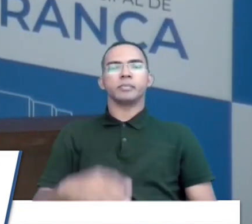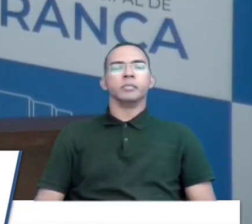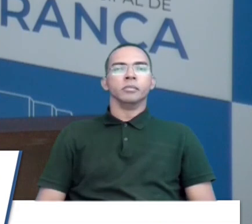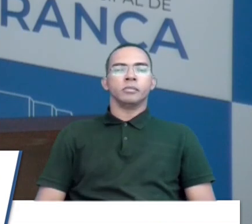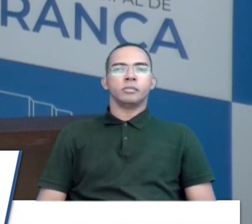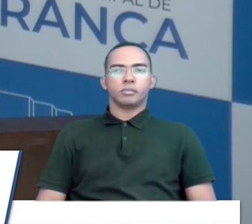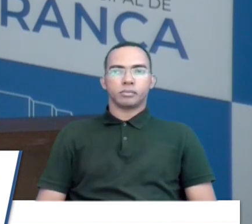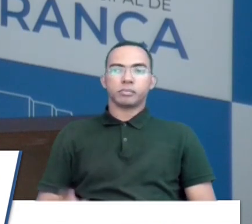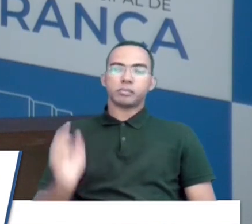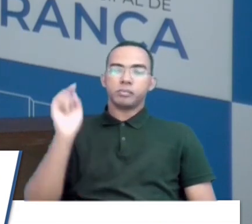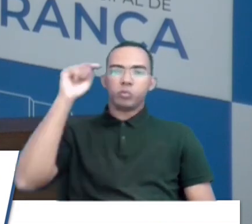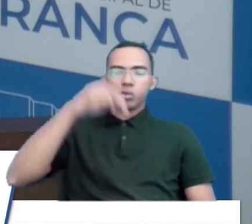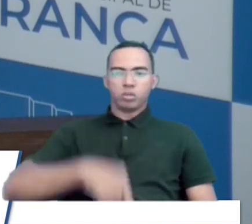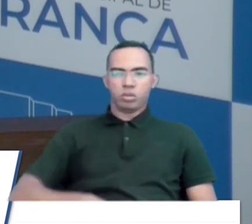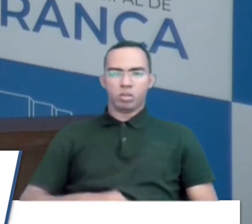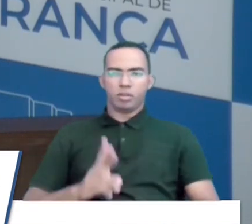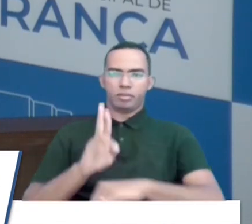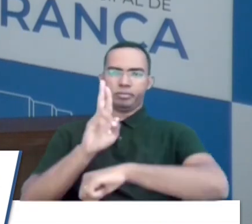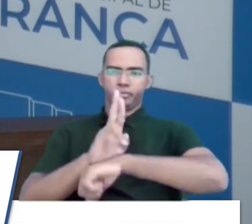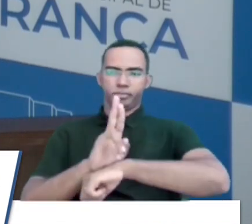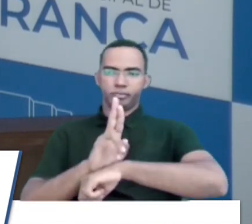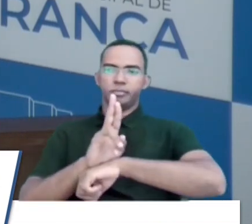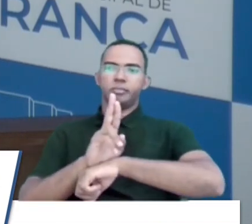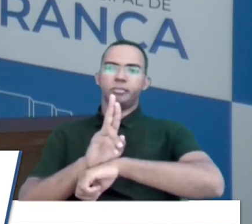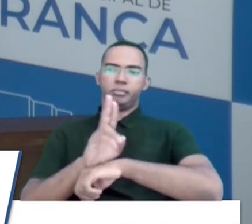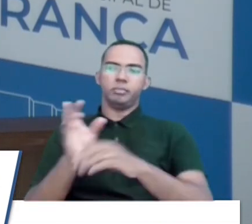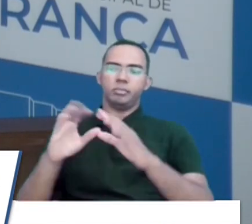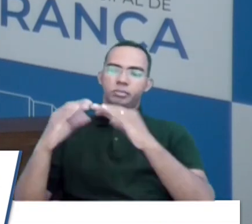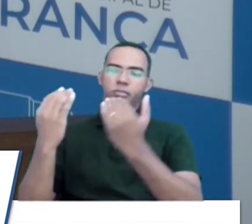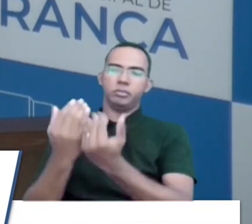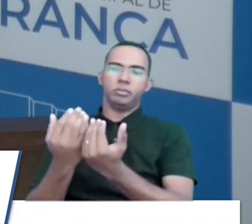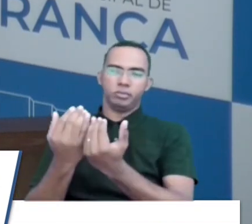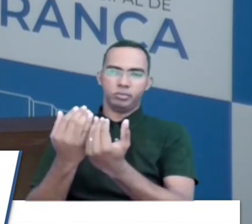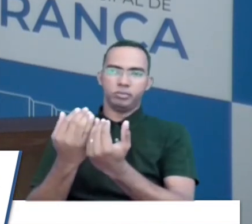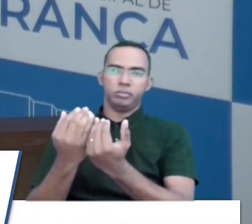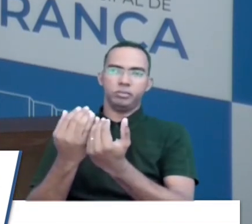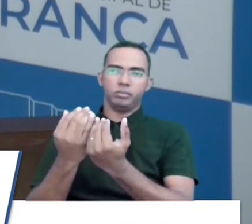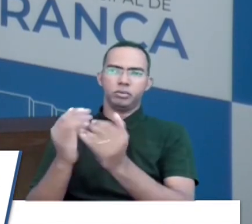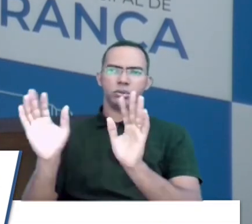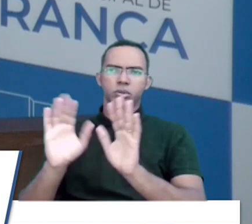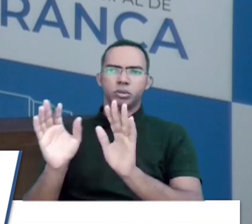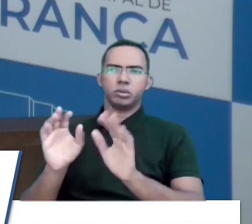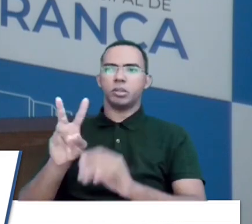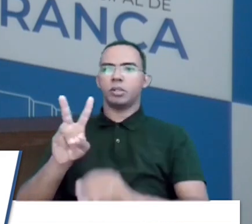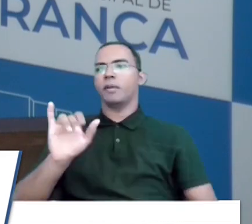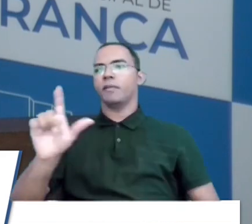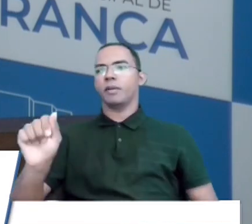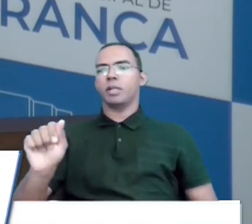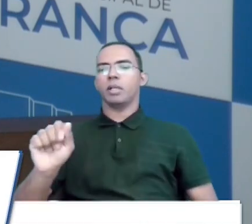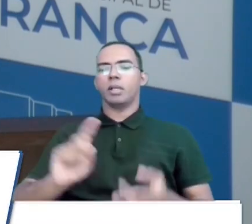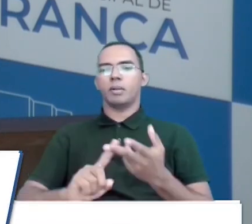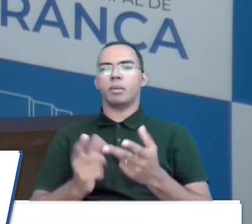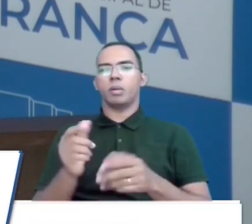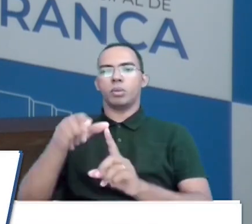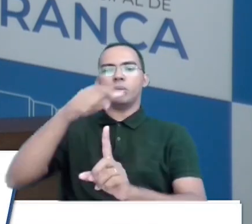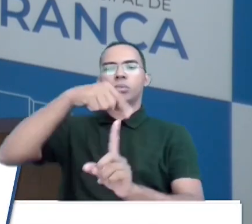Vim aqui hoje representar a comunidade, né? Não só da Vila Formosa, como no entorno ali todo,